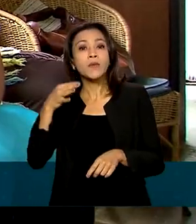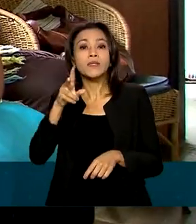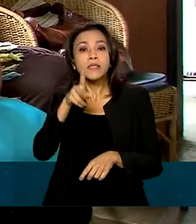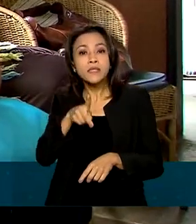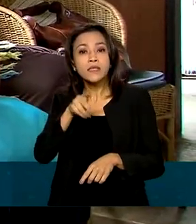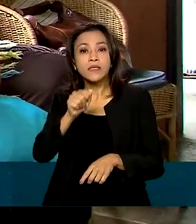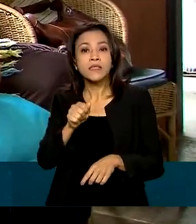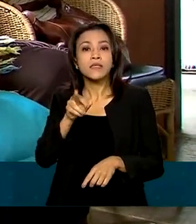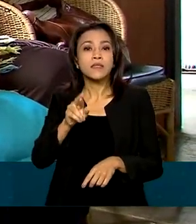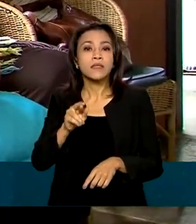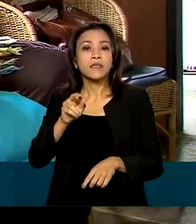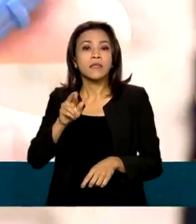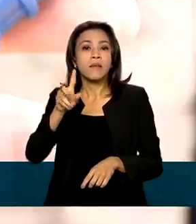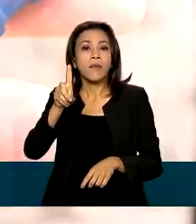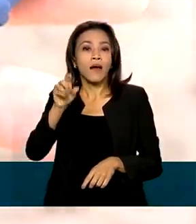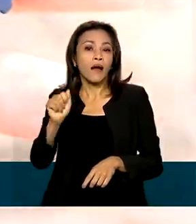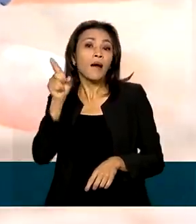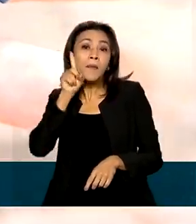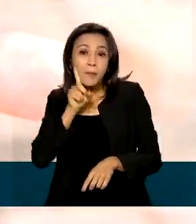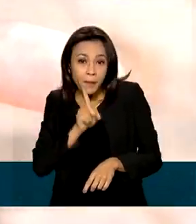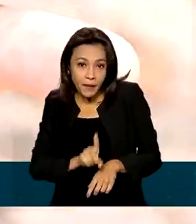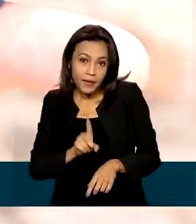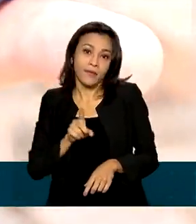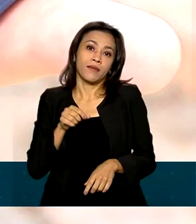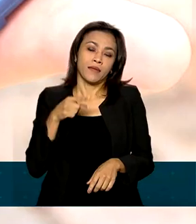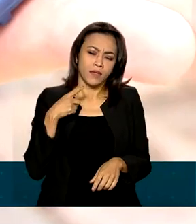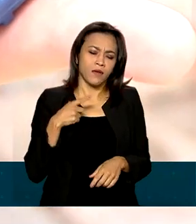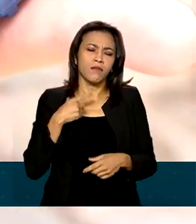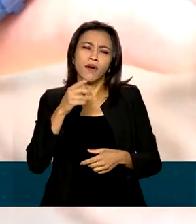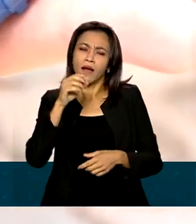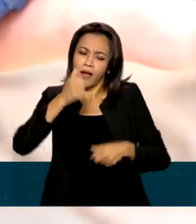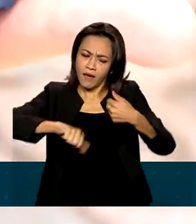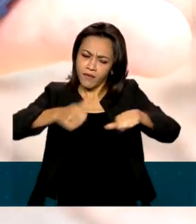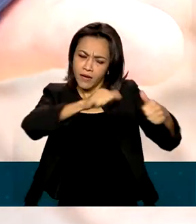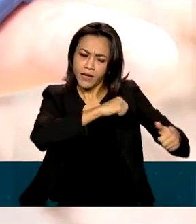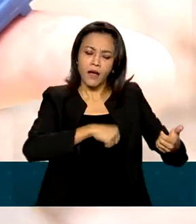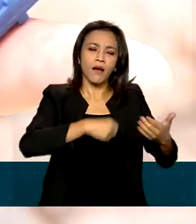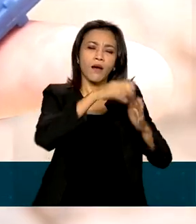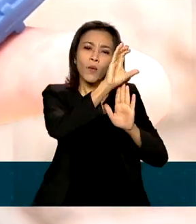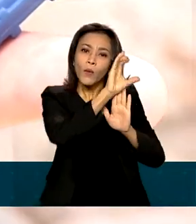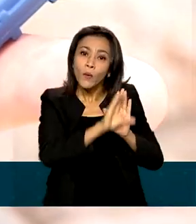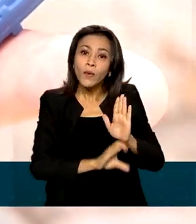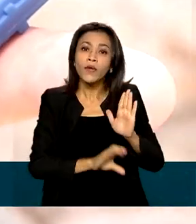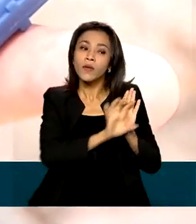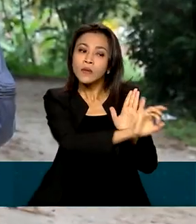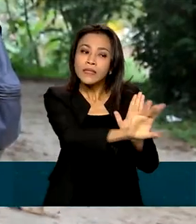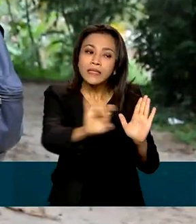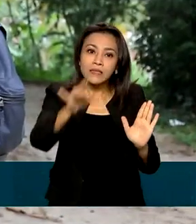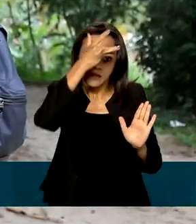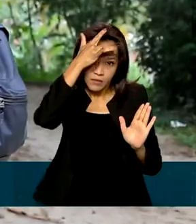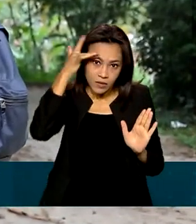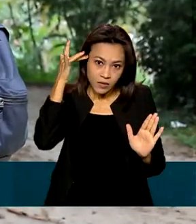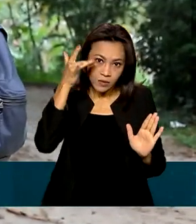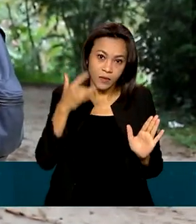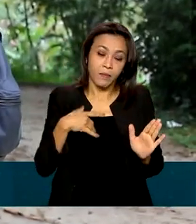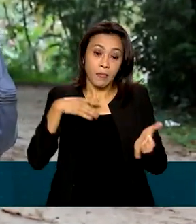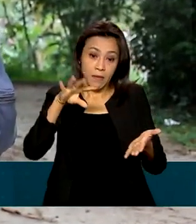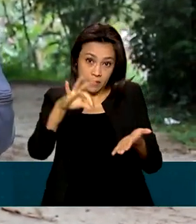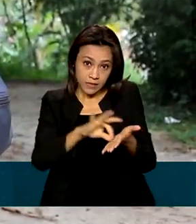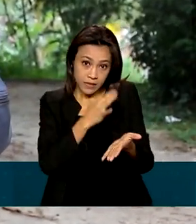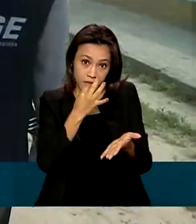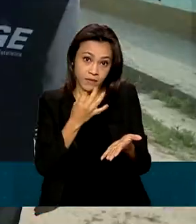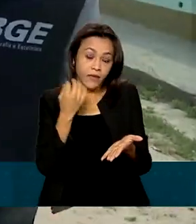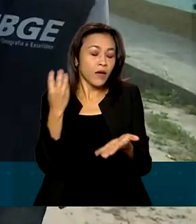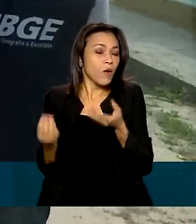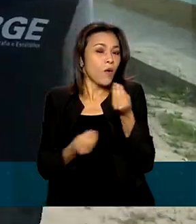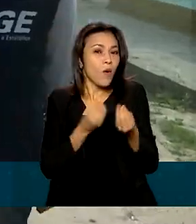ser feita a partir de uma análise dos títulos, do currículo de cada pessoa. E a função recenseador, pra se inscrever pra função recenseador,